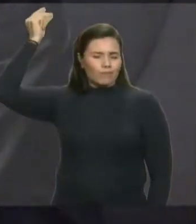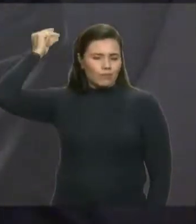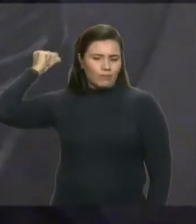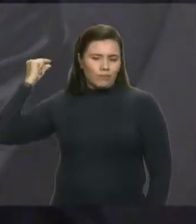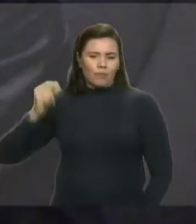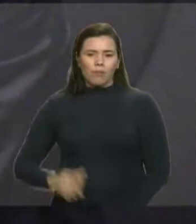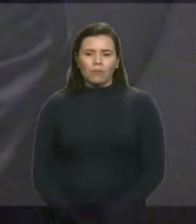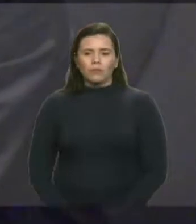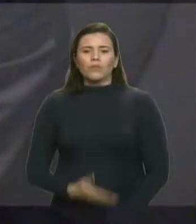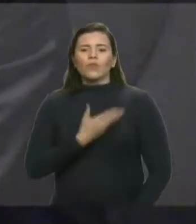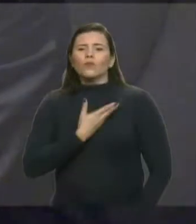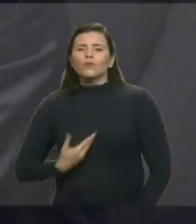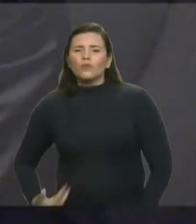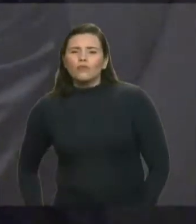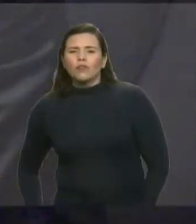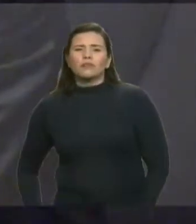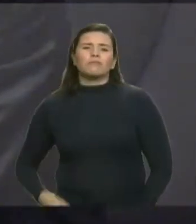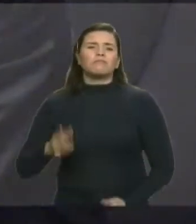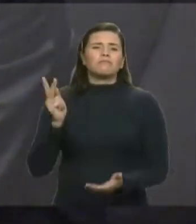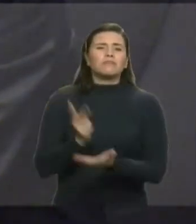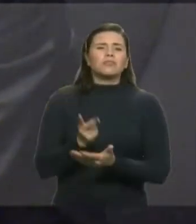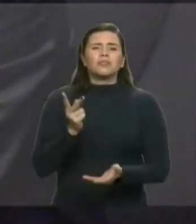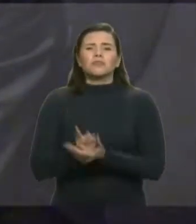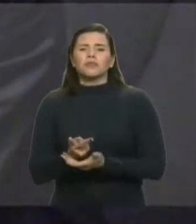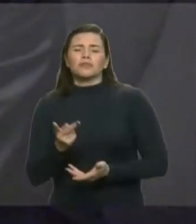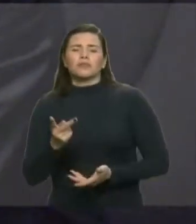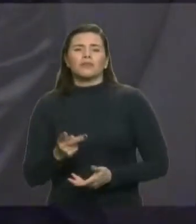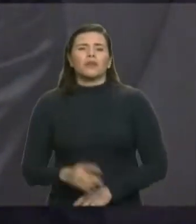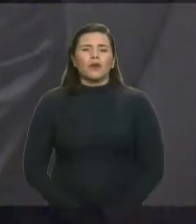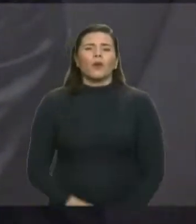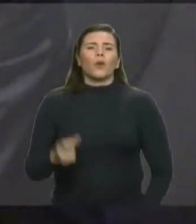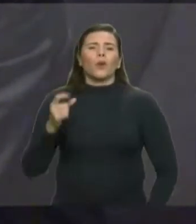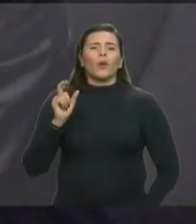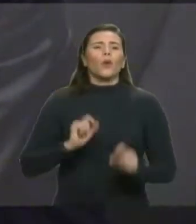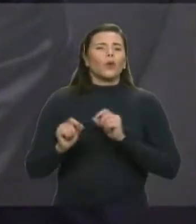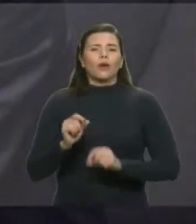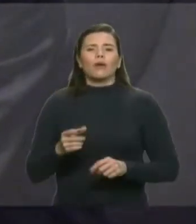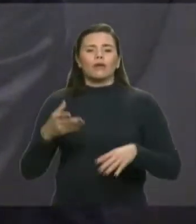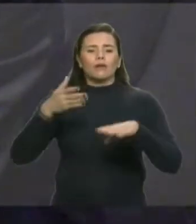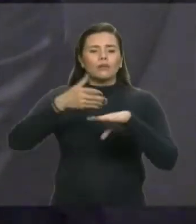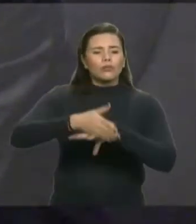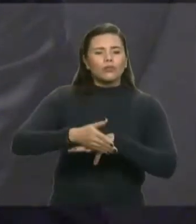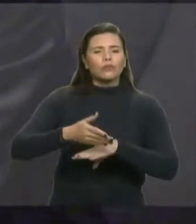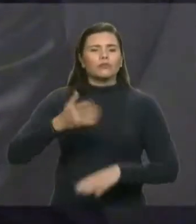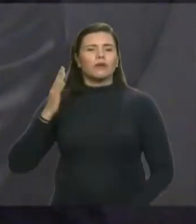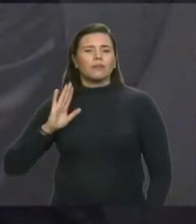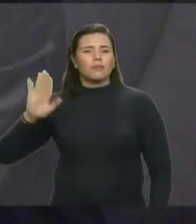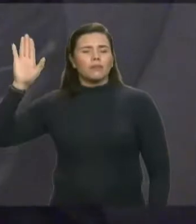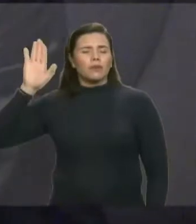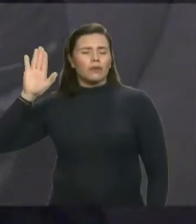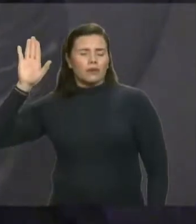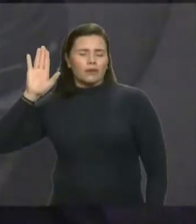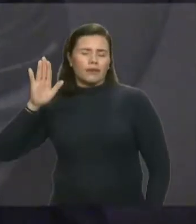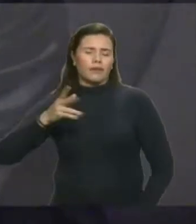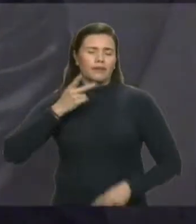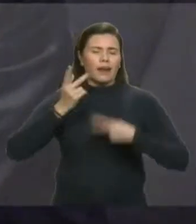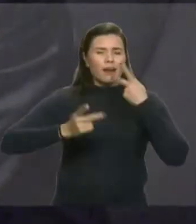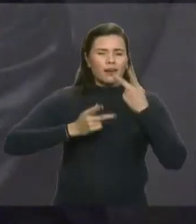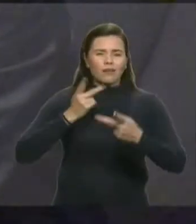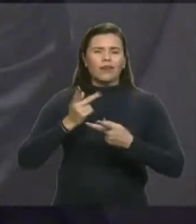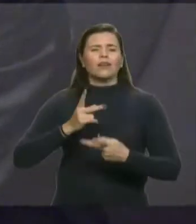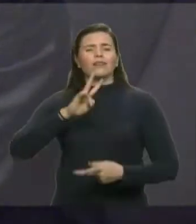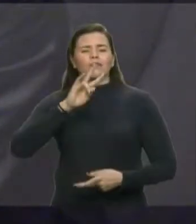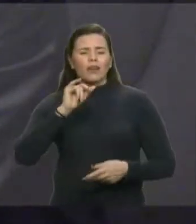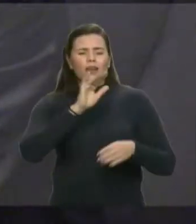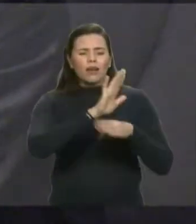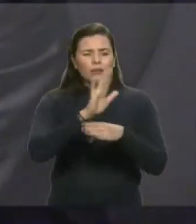angariar simpatia do homem do campo, o homem da zona rural, e todas as etnias, e